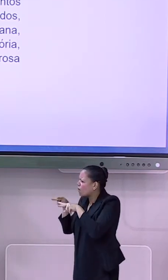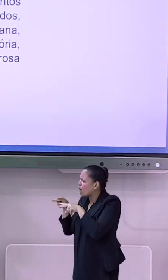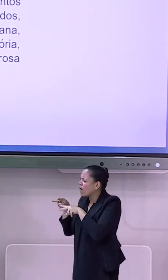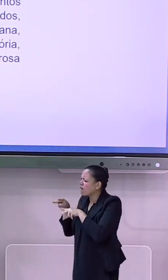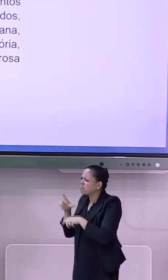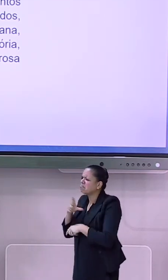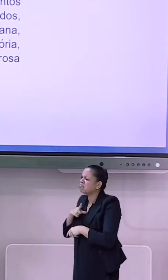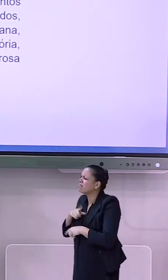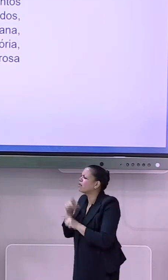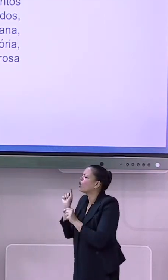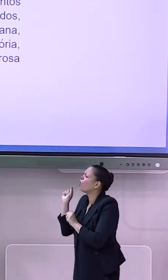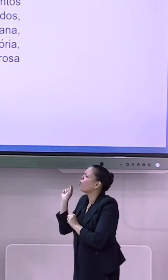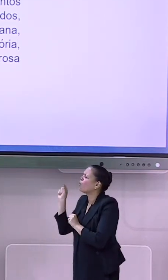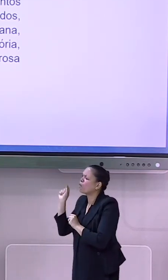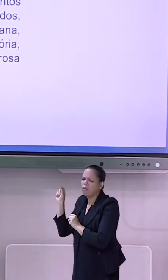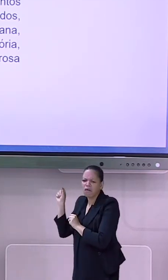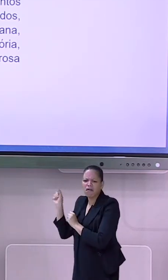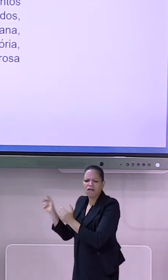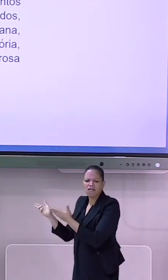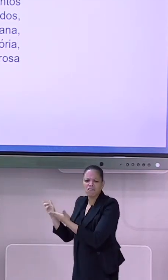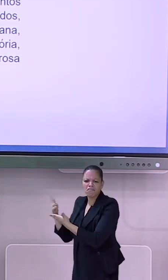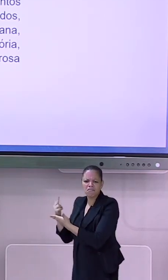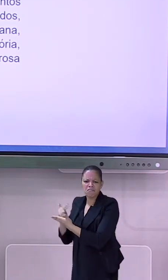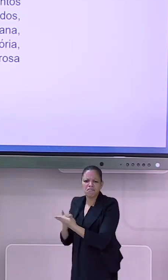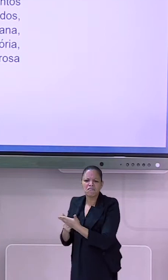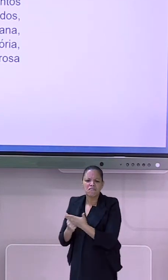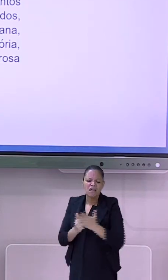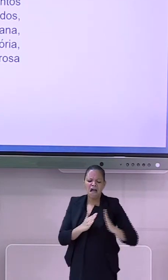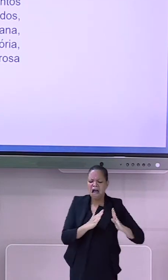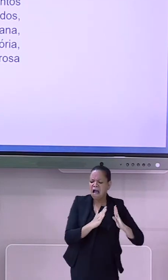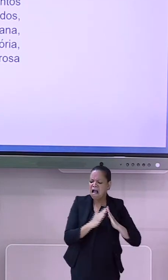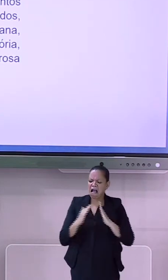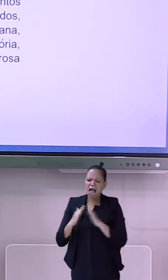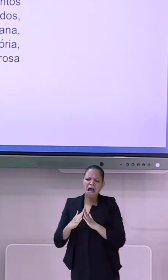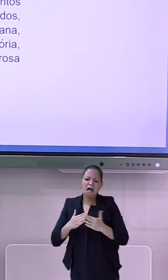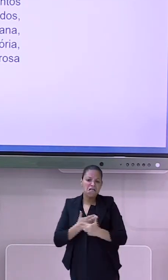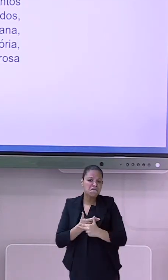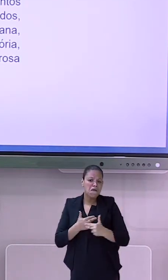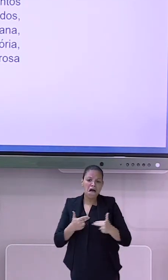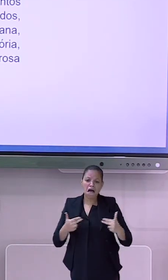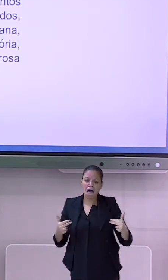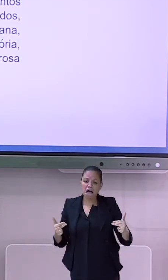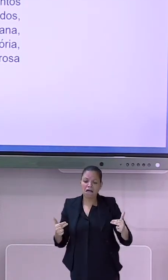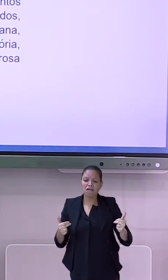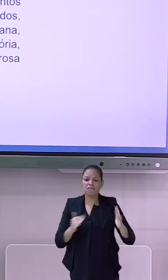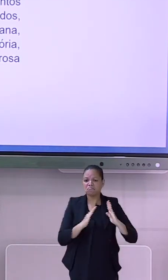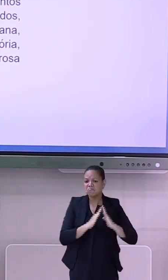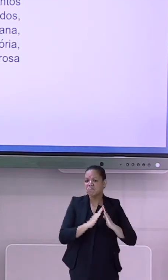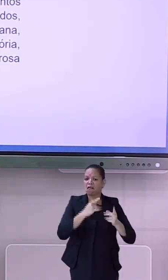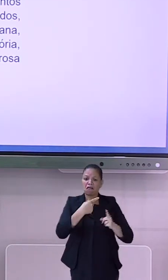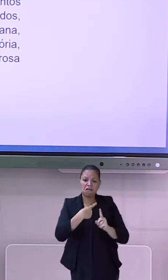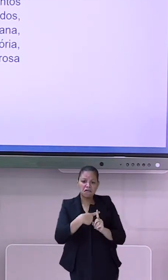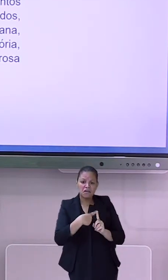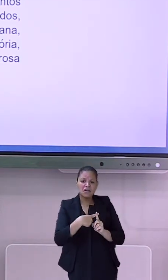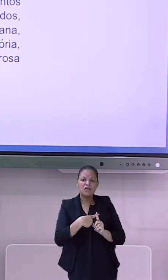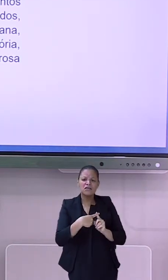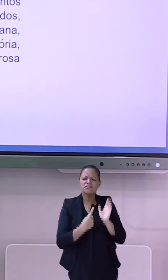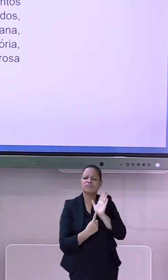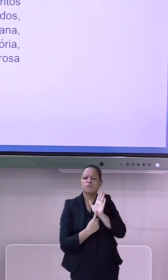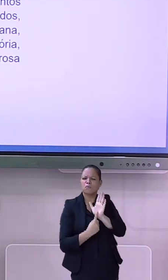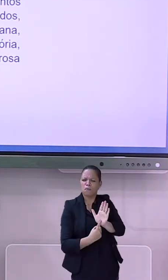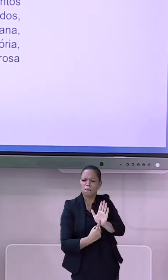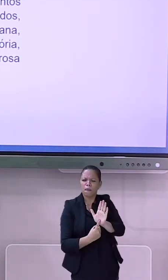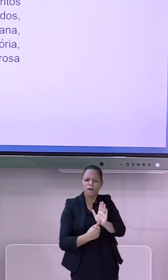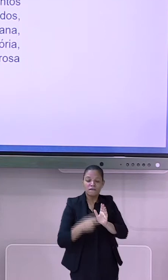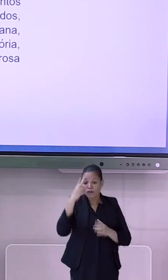imagem? Você consegue ver igrejas, casas. Então mostra que uma cultura onde as pessoas têm cultura